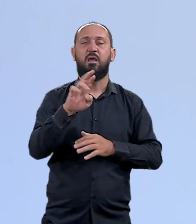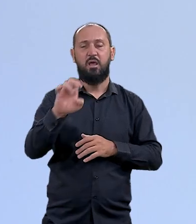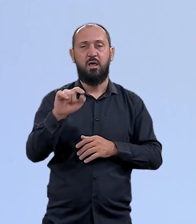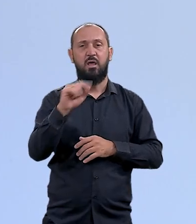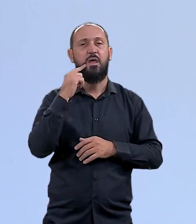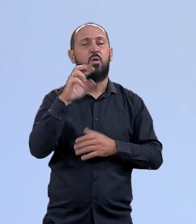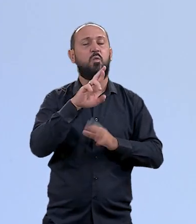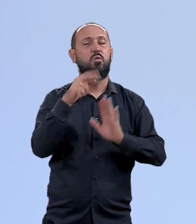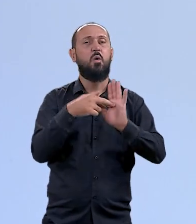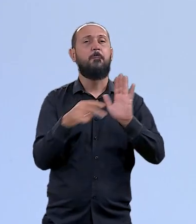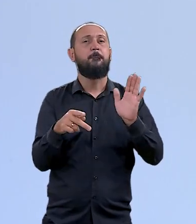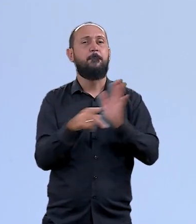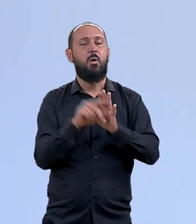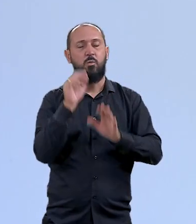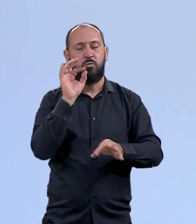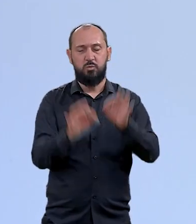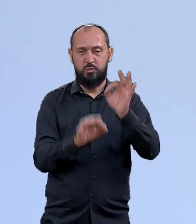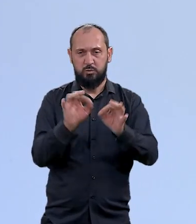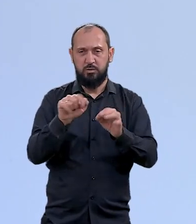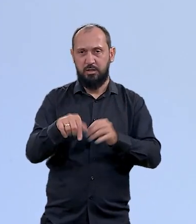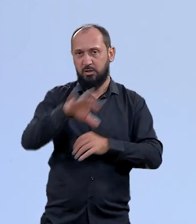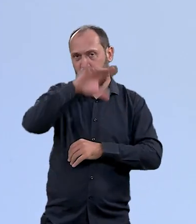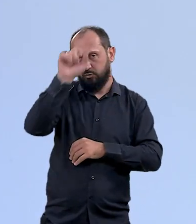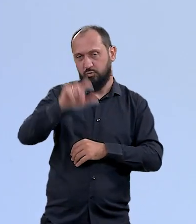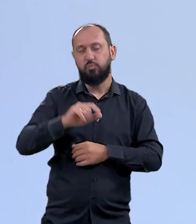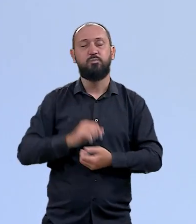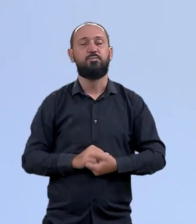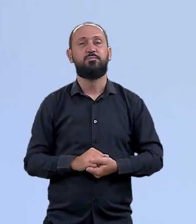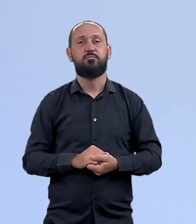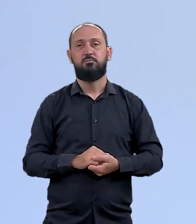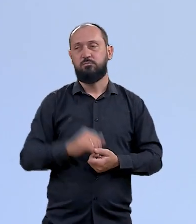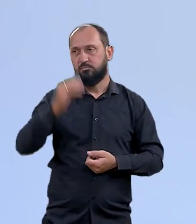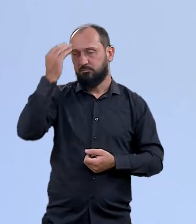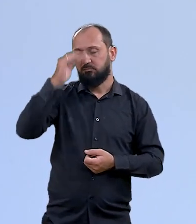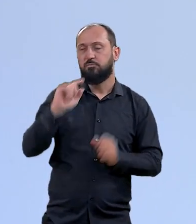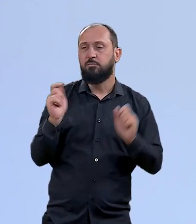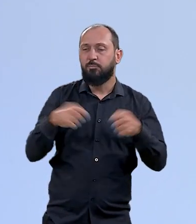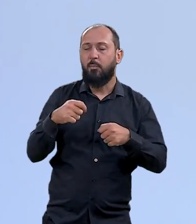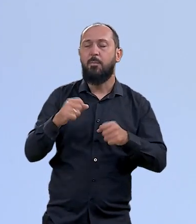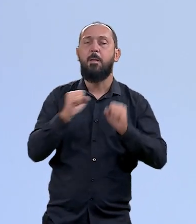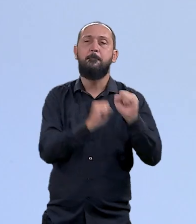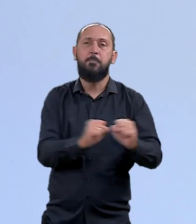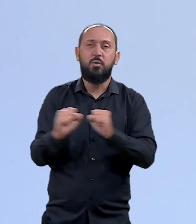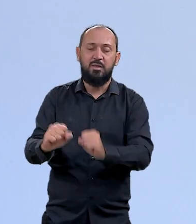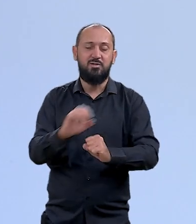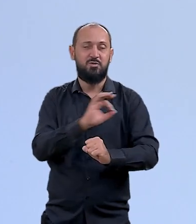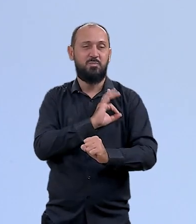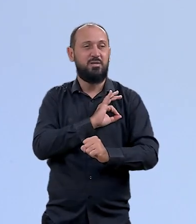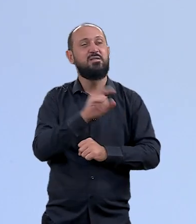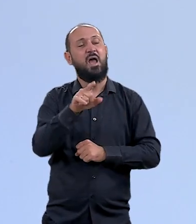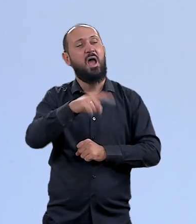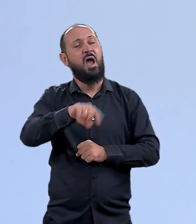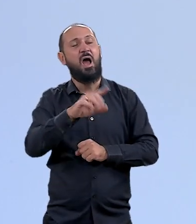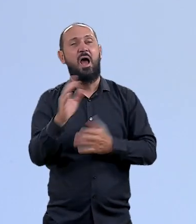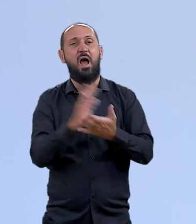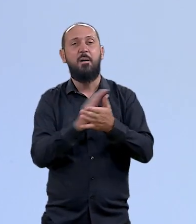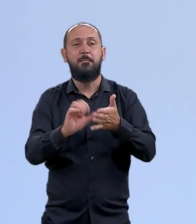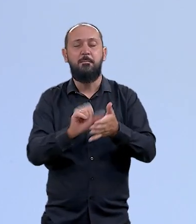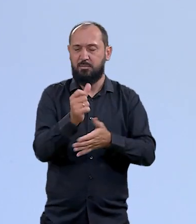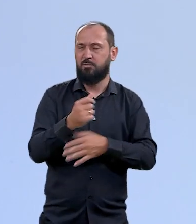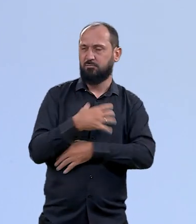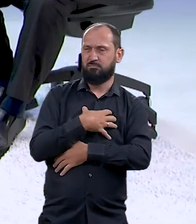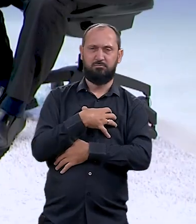juízes eleitorais, eles têm esse poder de polícia e baixam portarias, sempre de acordo com as resoluções do Tribunal Superior Eleitoral e